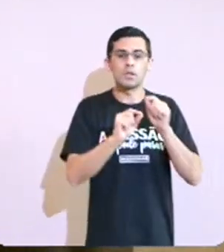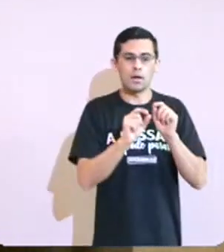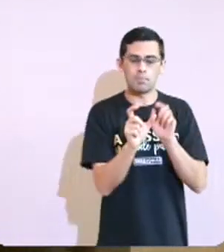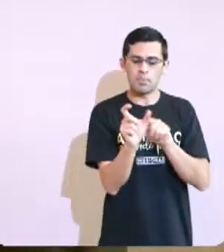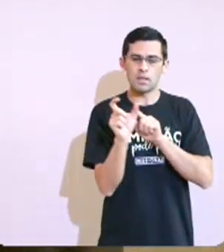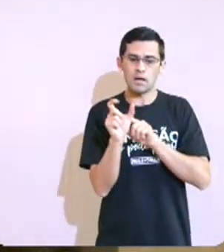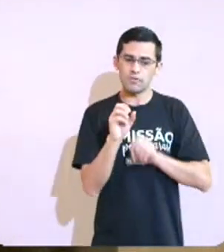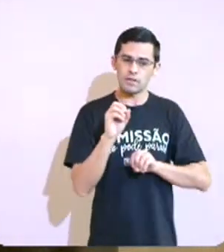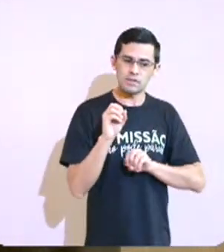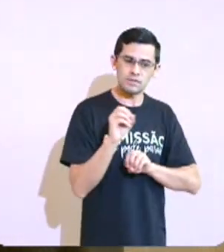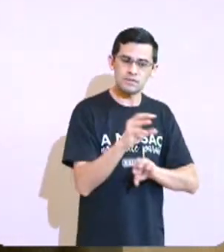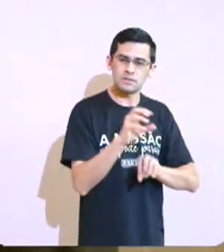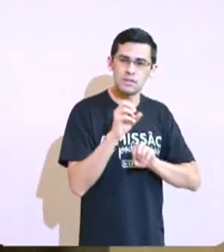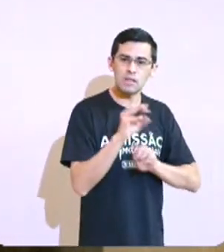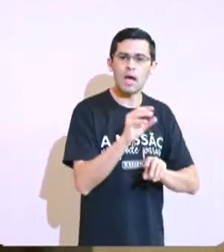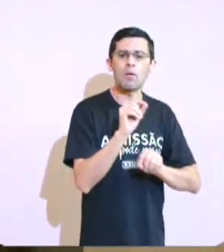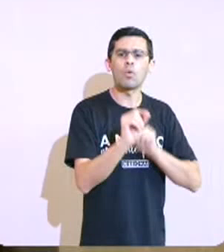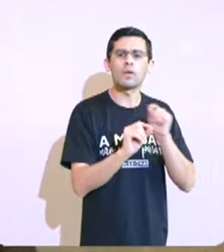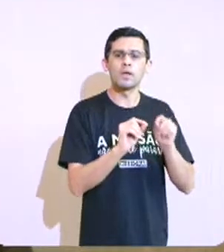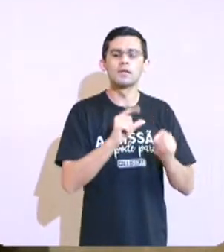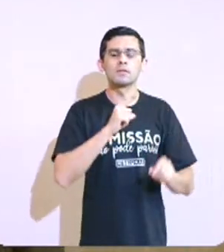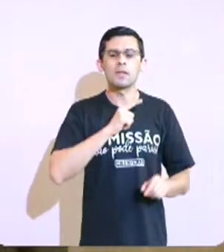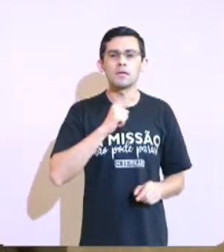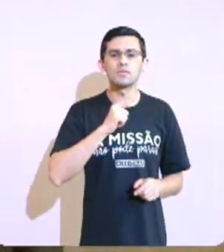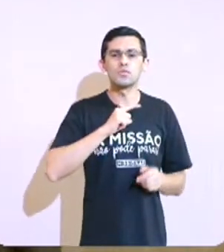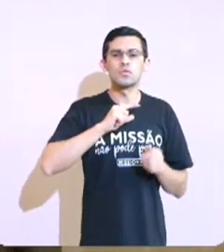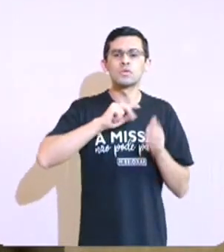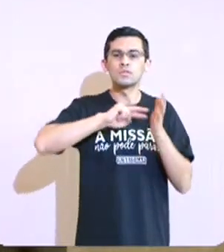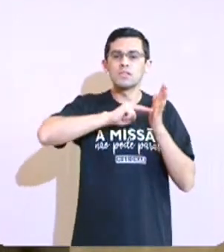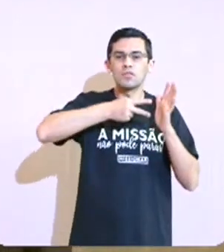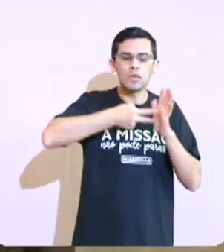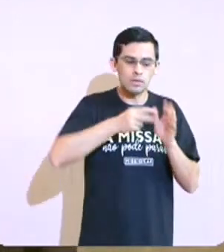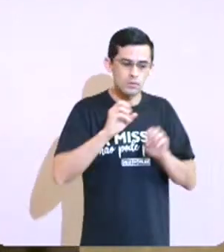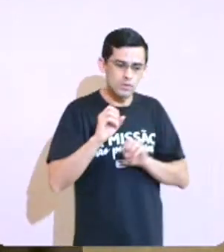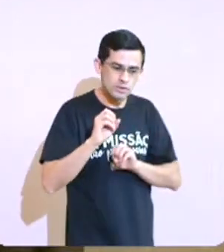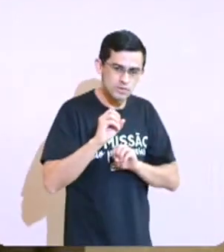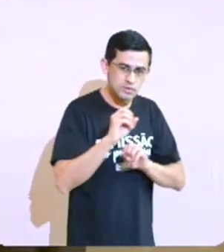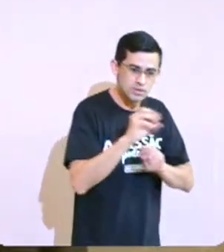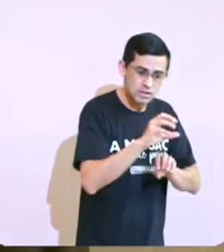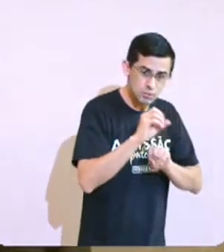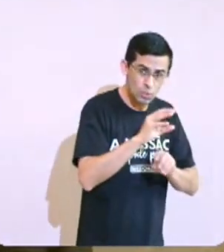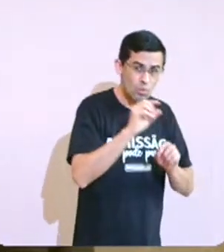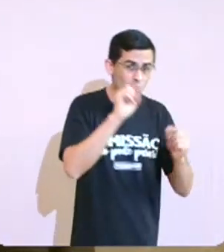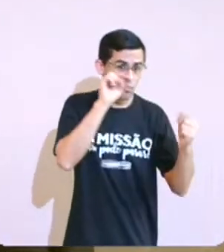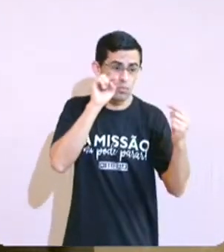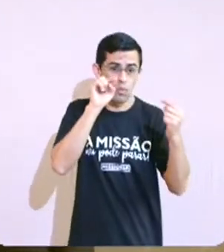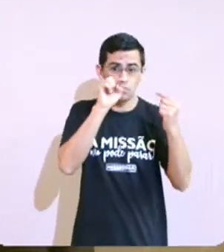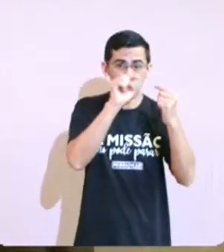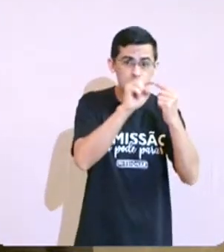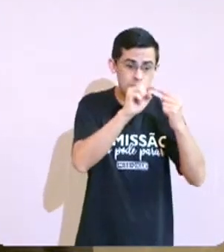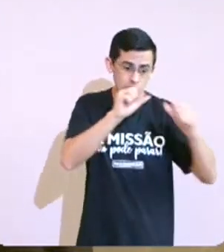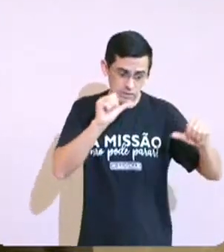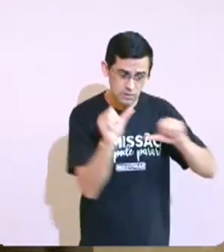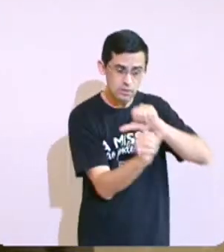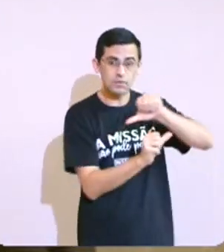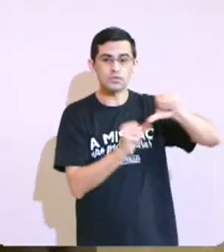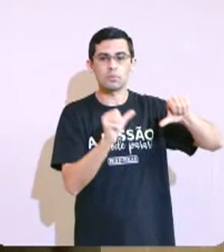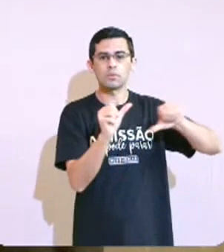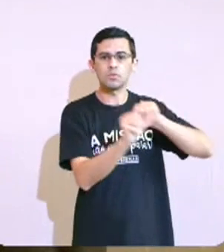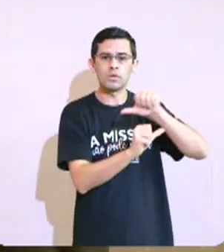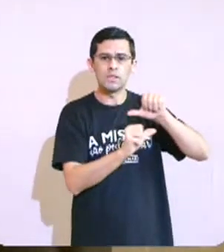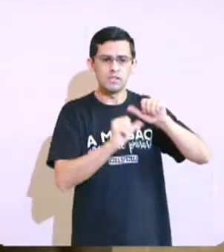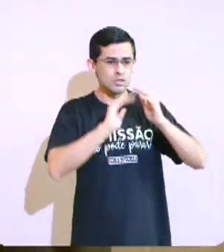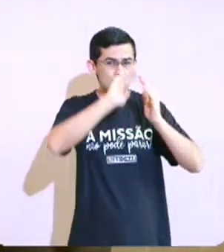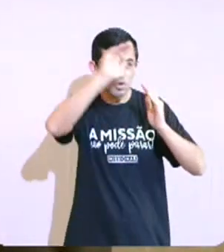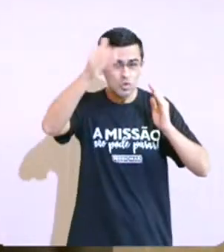palavra didascalia no grego, que tem a ver com um ensino com propósito, um propósito transformador do ser